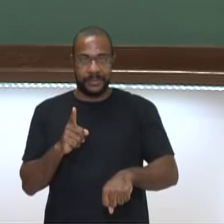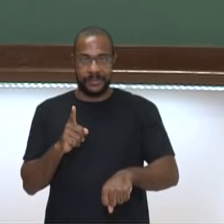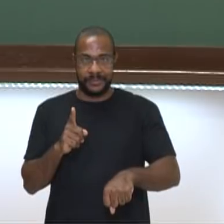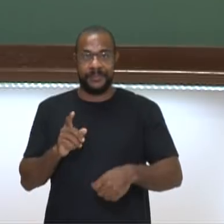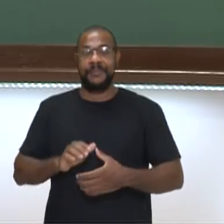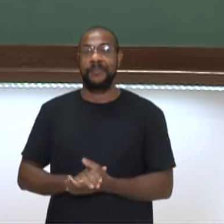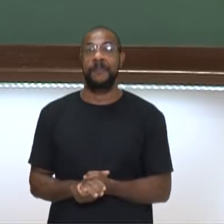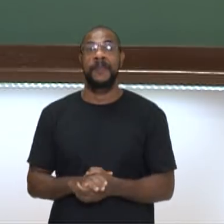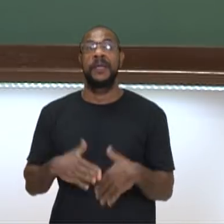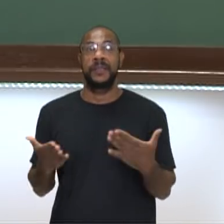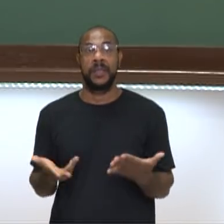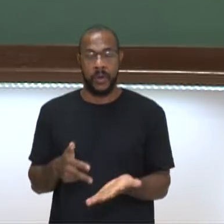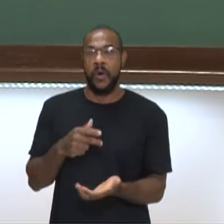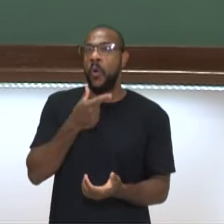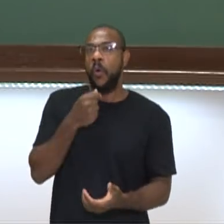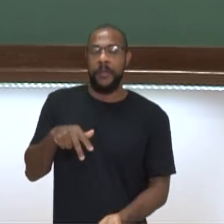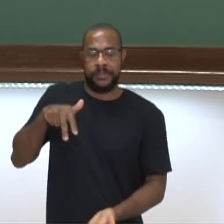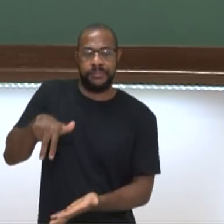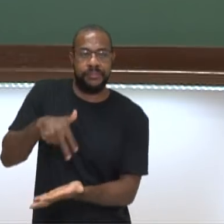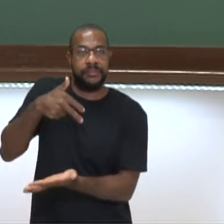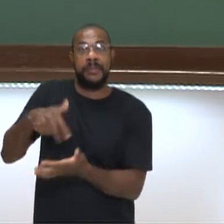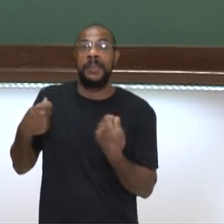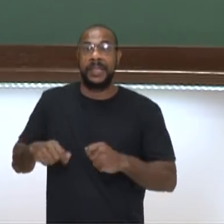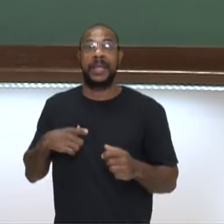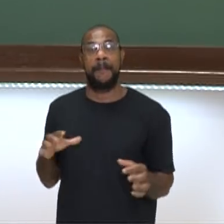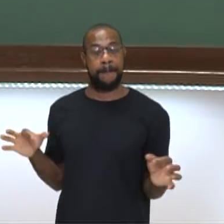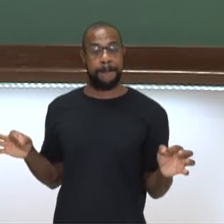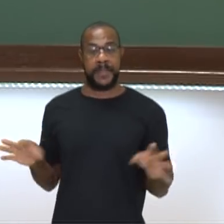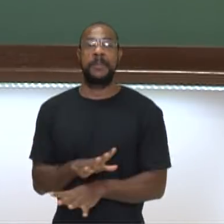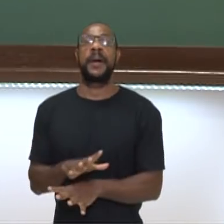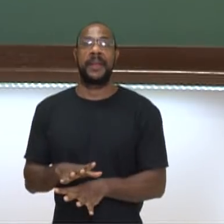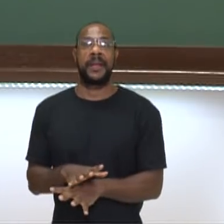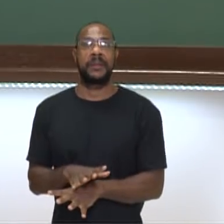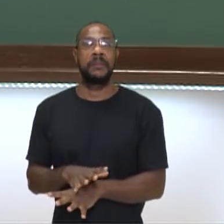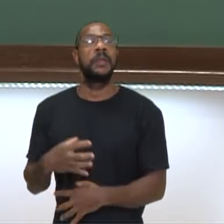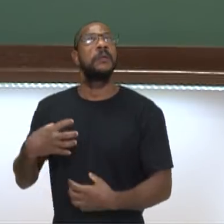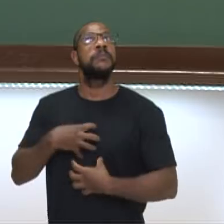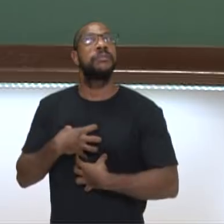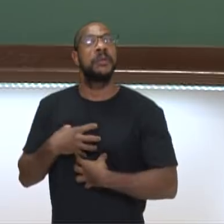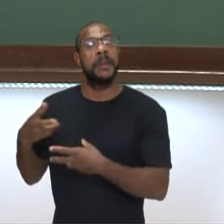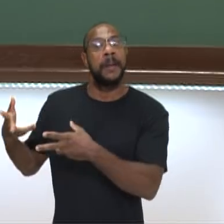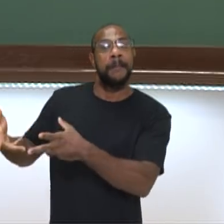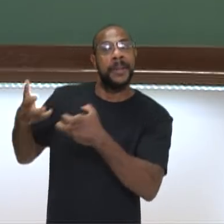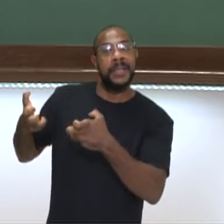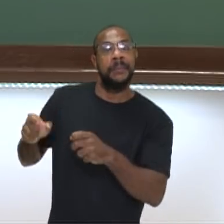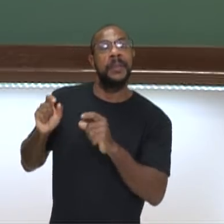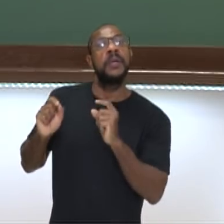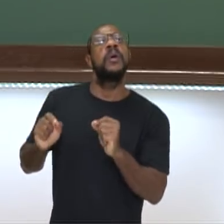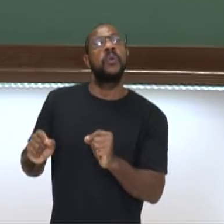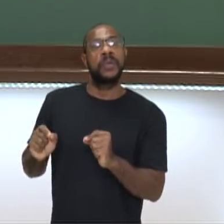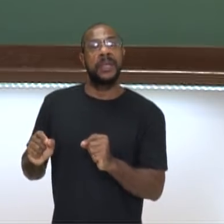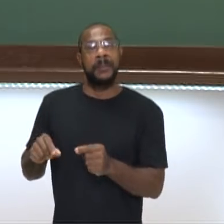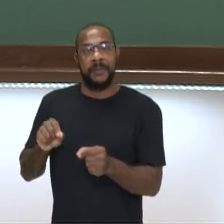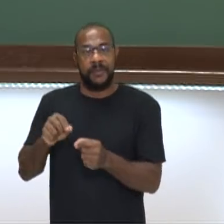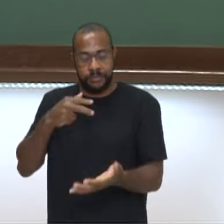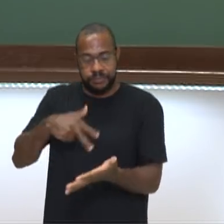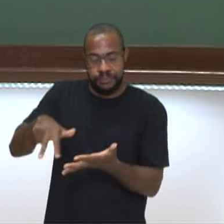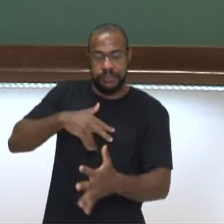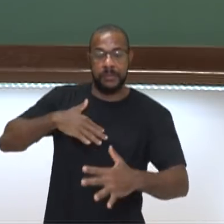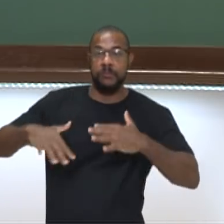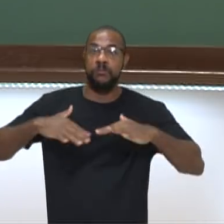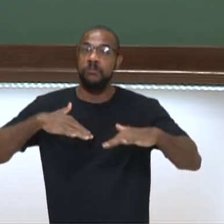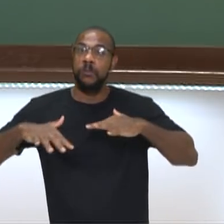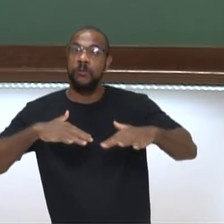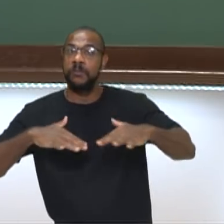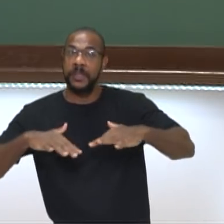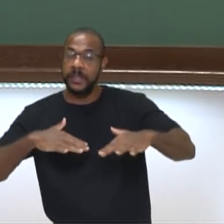contratempo. Então, o dançarino precisa estar preparado, né, ter o corpo preparado para executar esses movimentos,